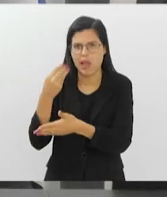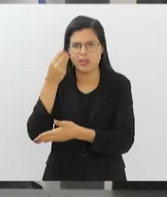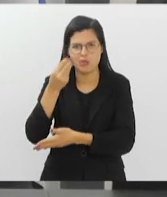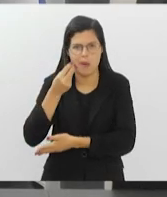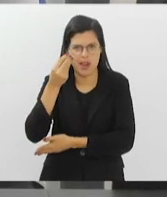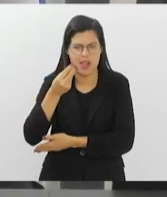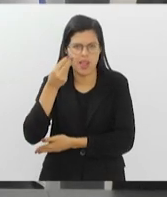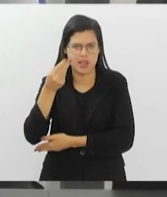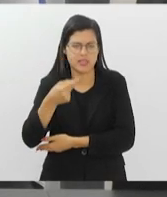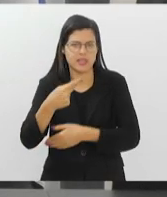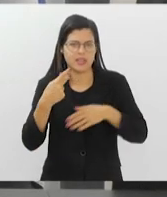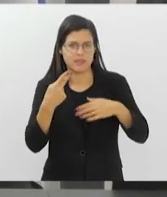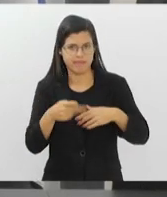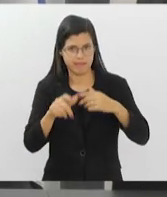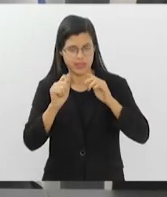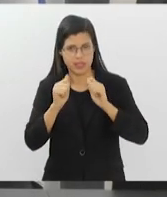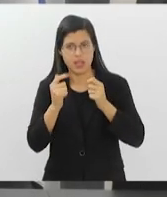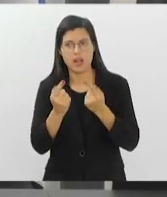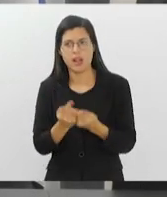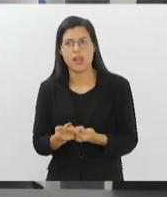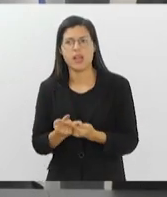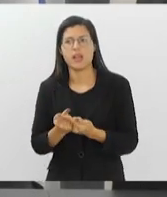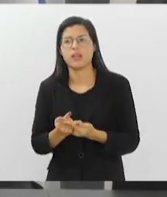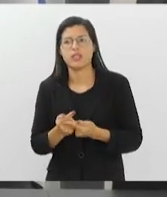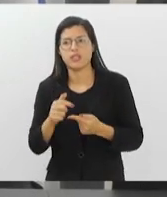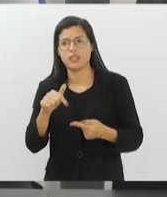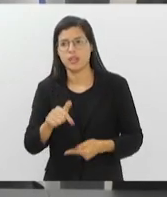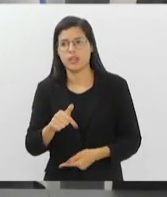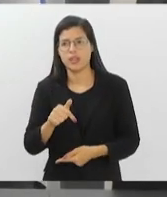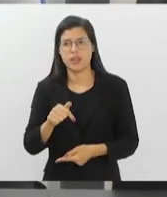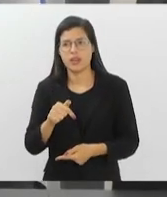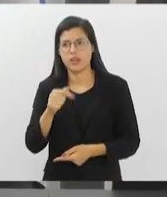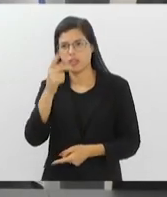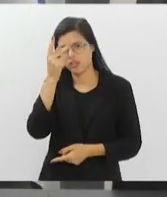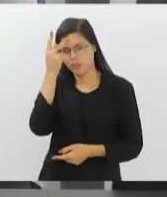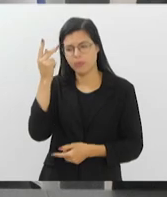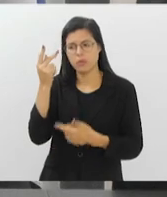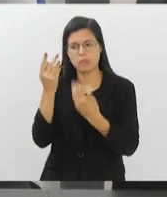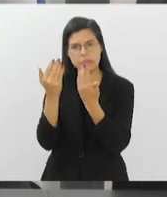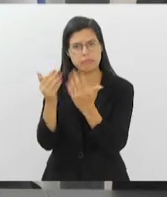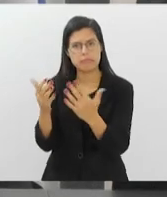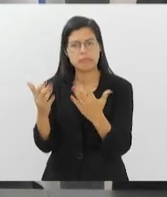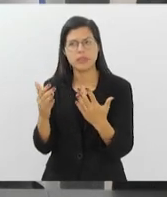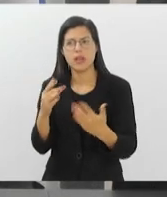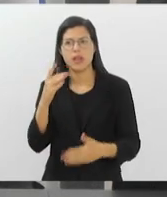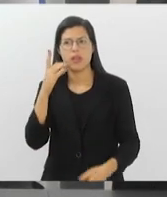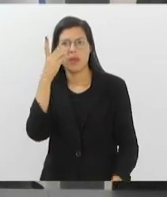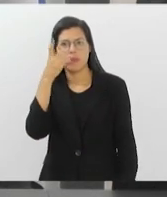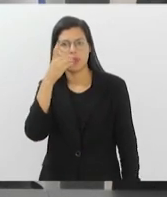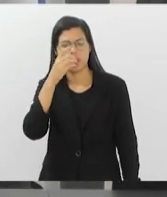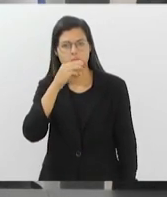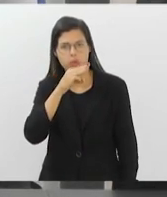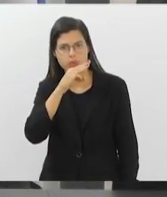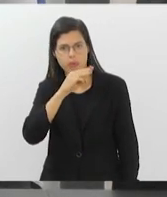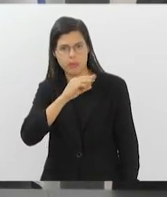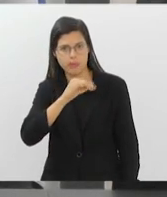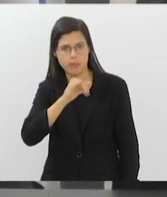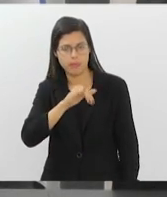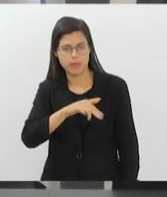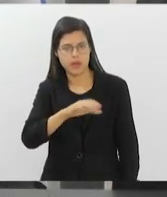tenho recebido palavras elogiosas, muitas vezes aqui, até por parte da oposição. O deputado Mink é um que é sempre generoso comigo